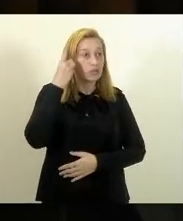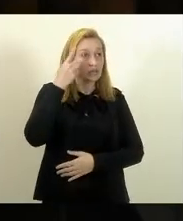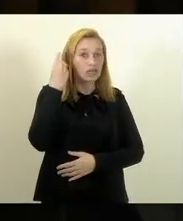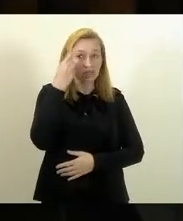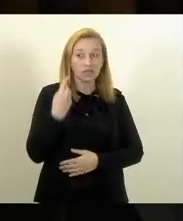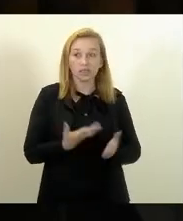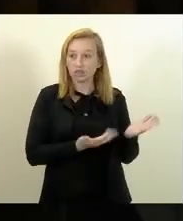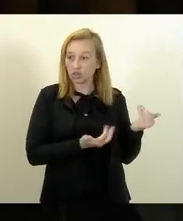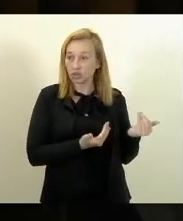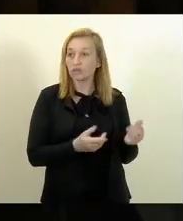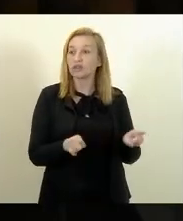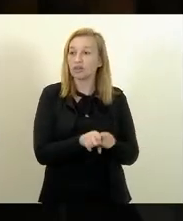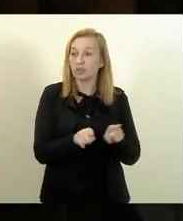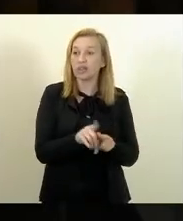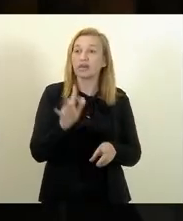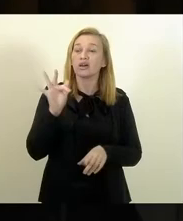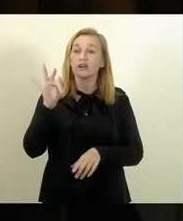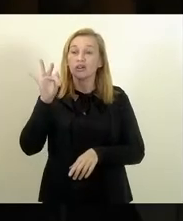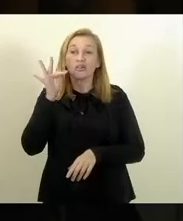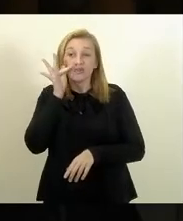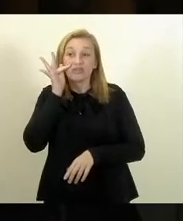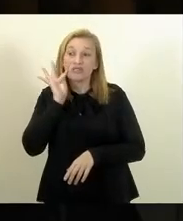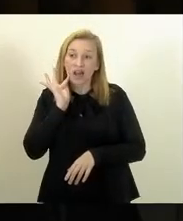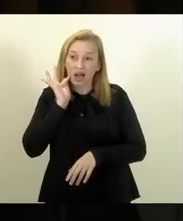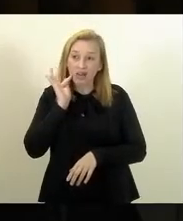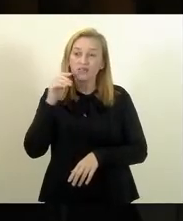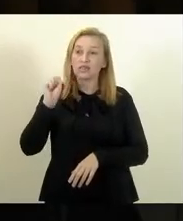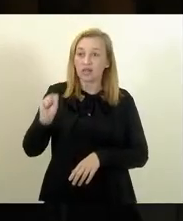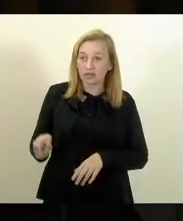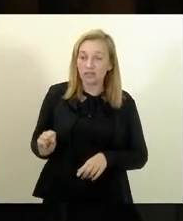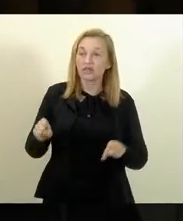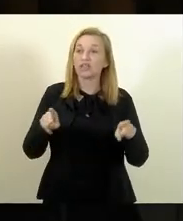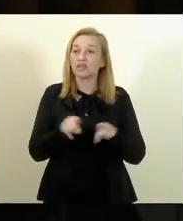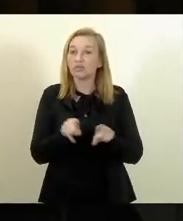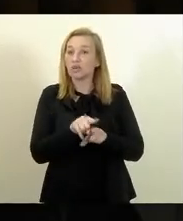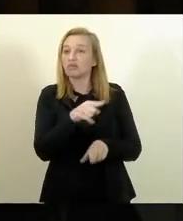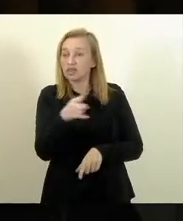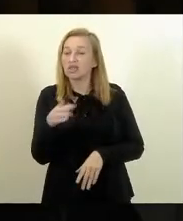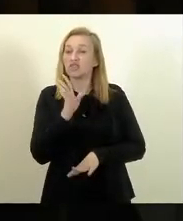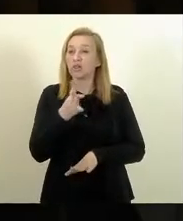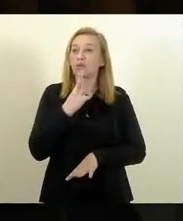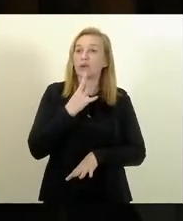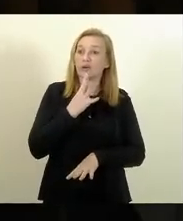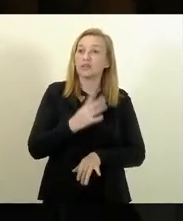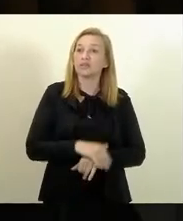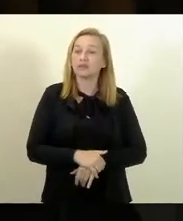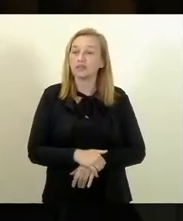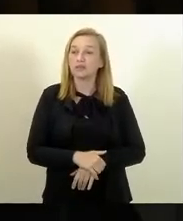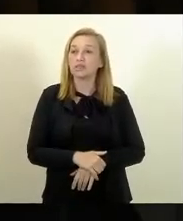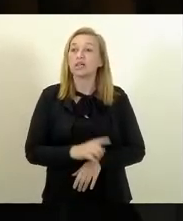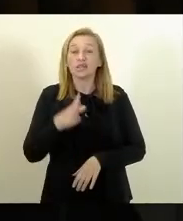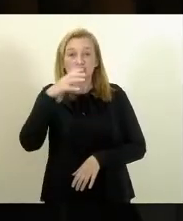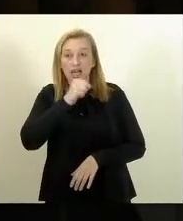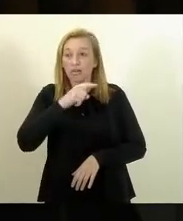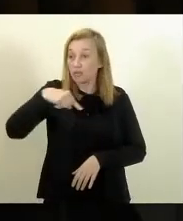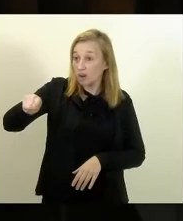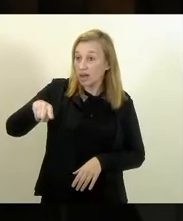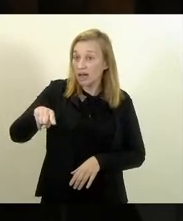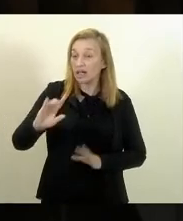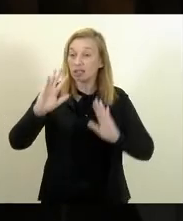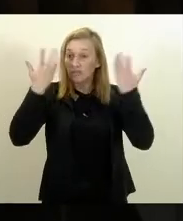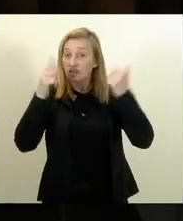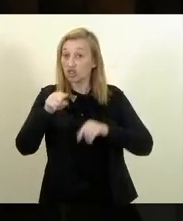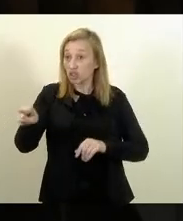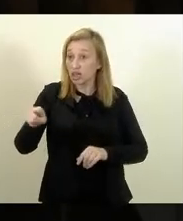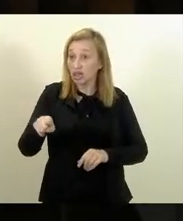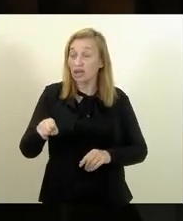Monteiro, do deputado Flávio Serafini, nosso também tem desde o início acompanhado, estive lá na ocupação, sábado estarei lá no festival, haverá um